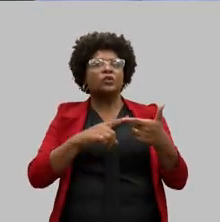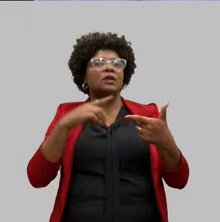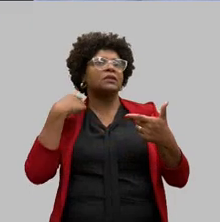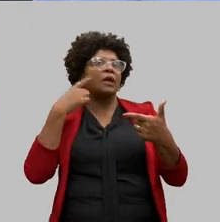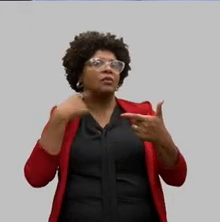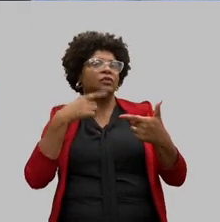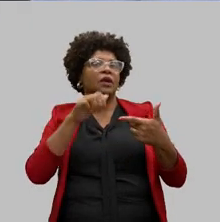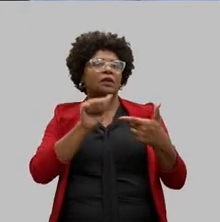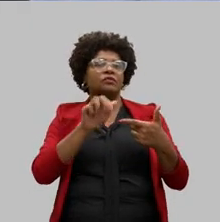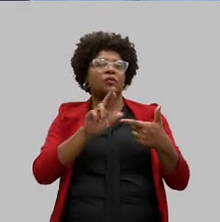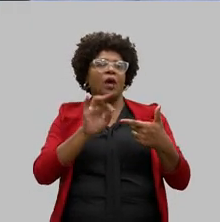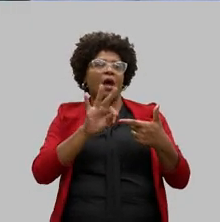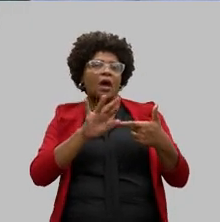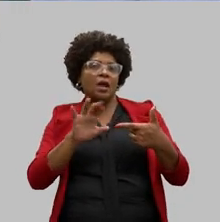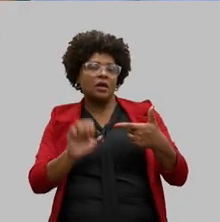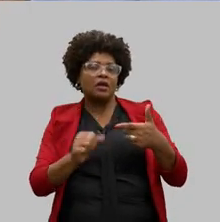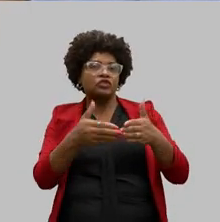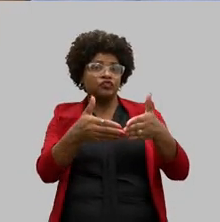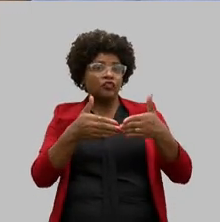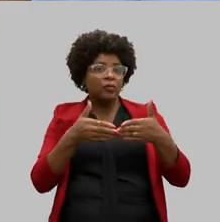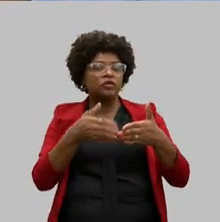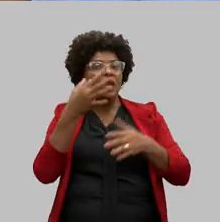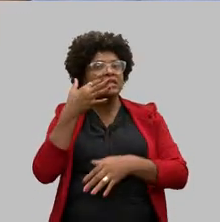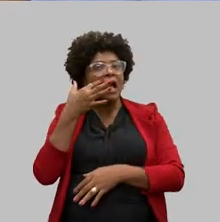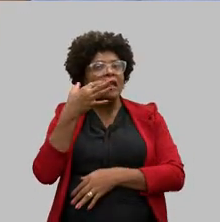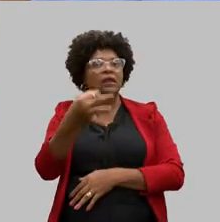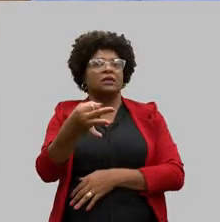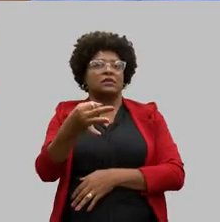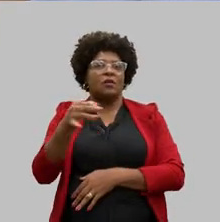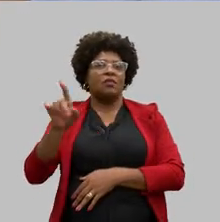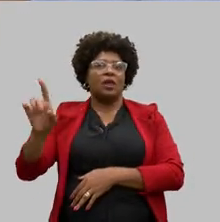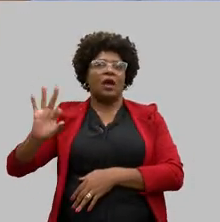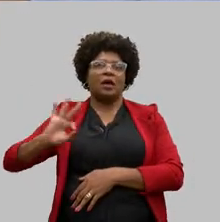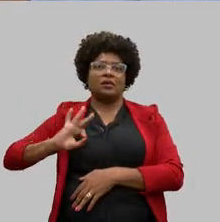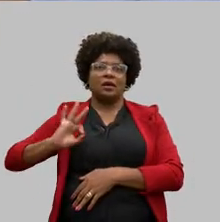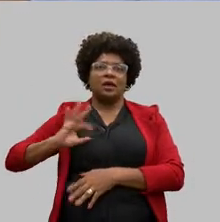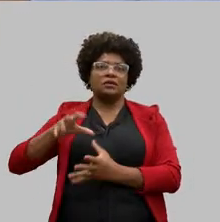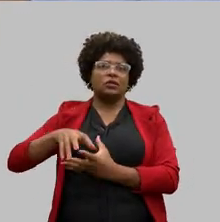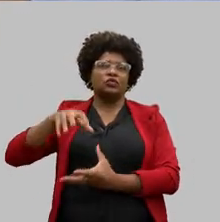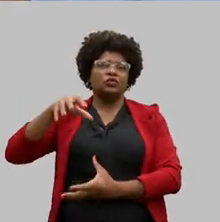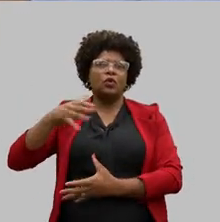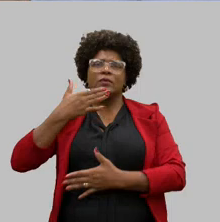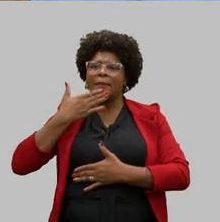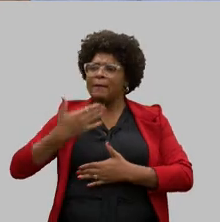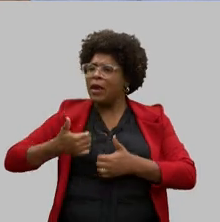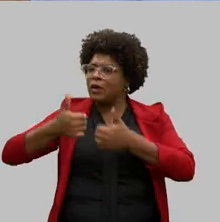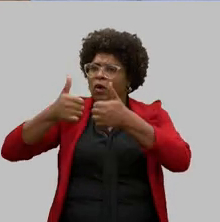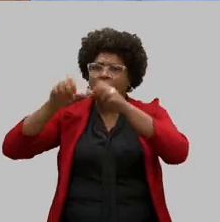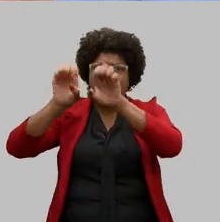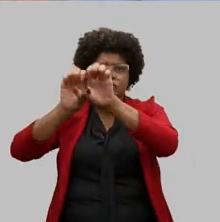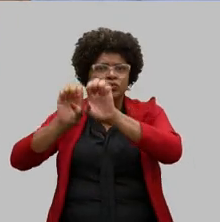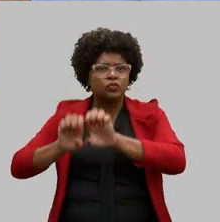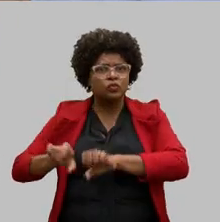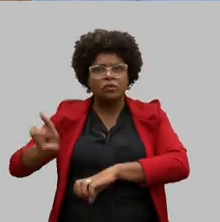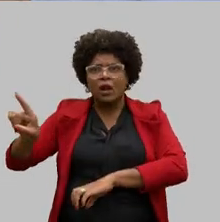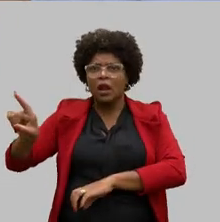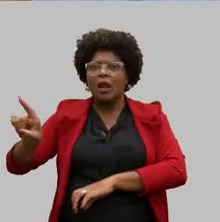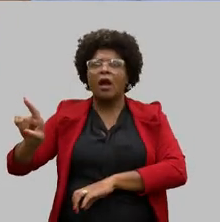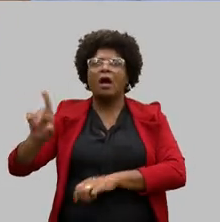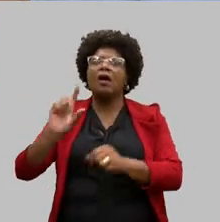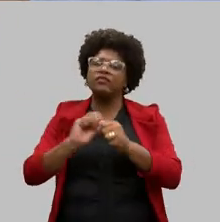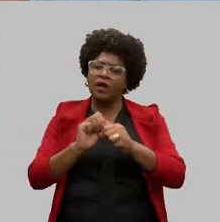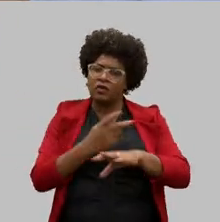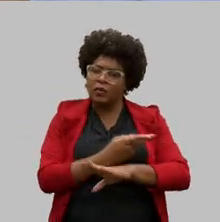uma atenção à questão da Delegacia do Idoso pedindo melhor estruturação nesse caso específico qualquer coisa até uma visita